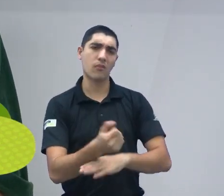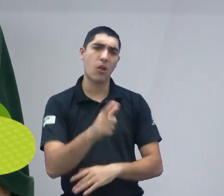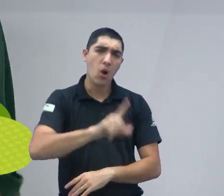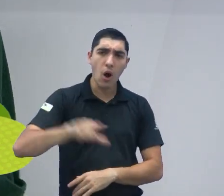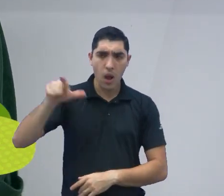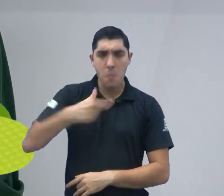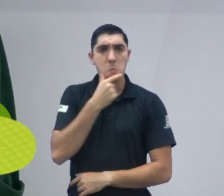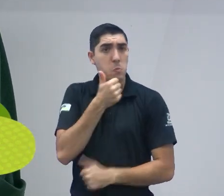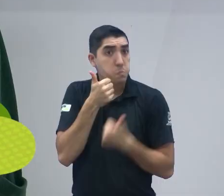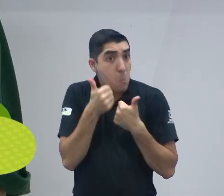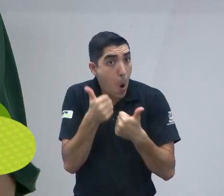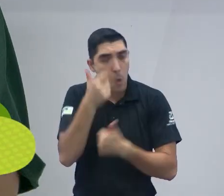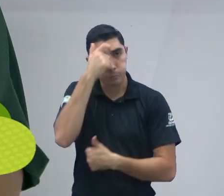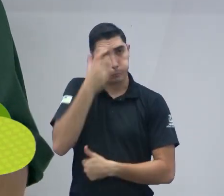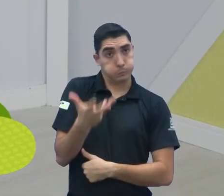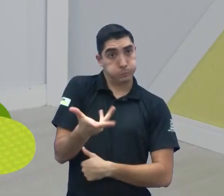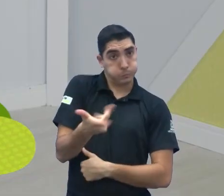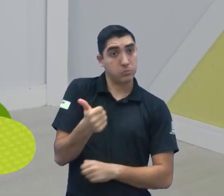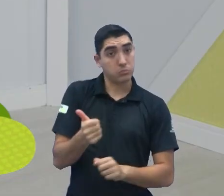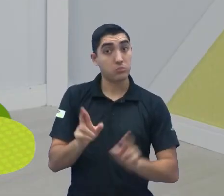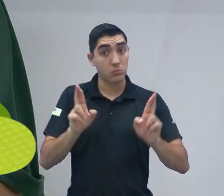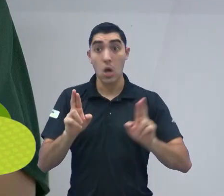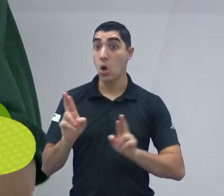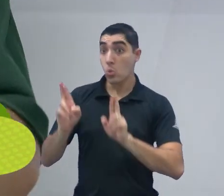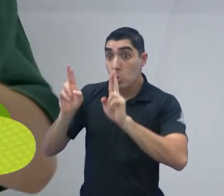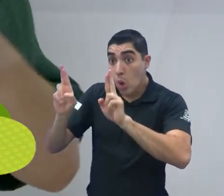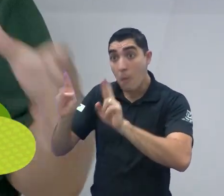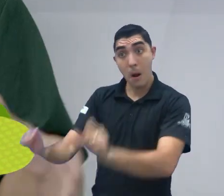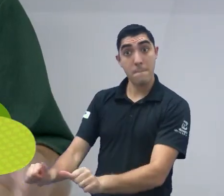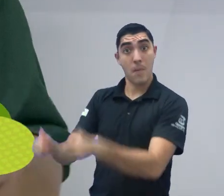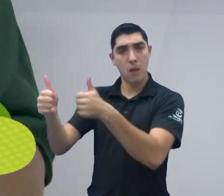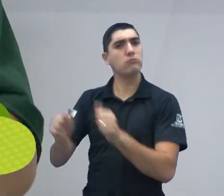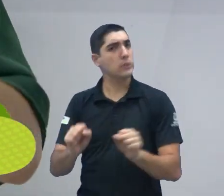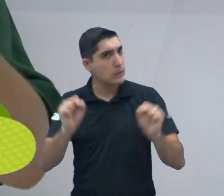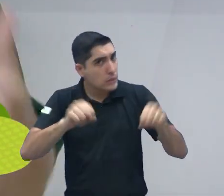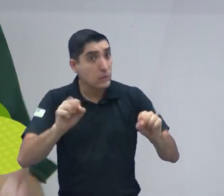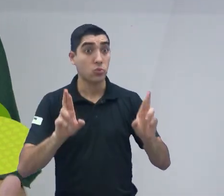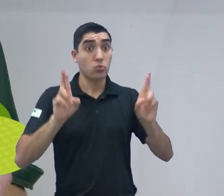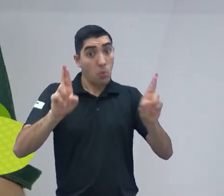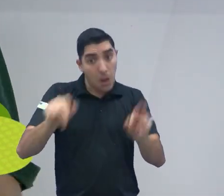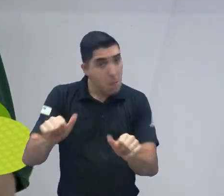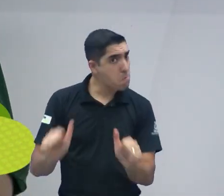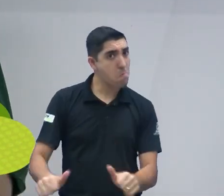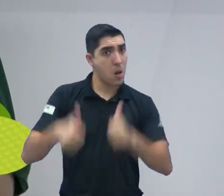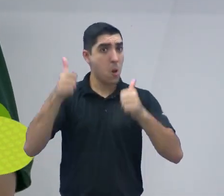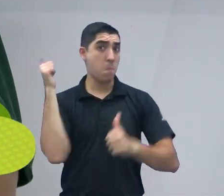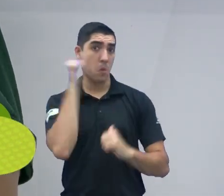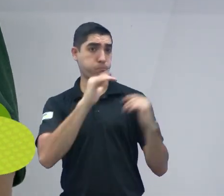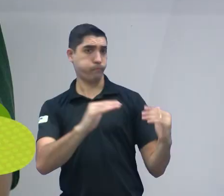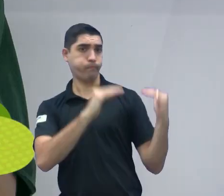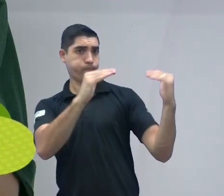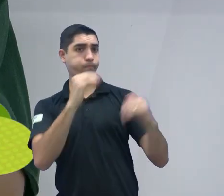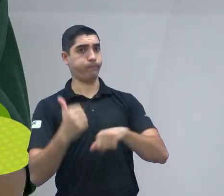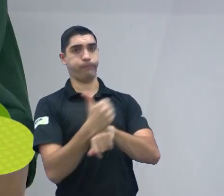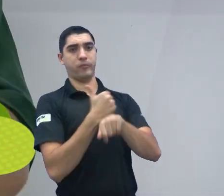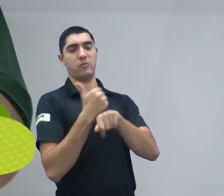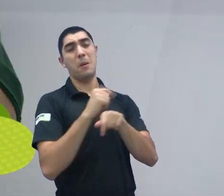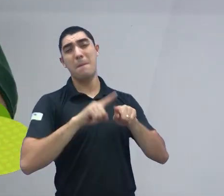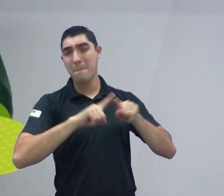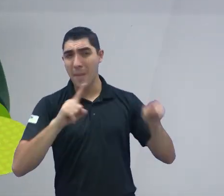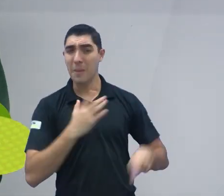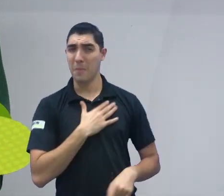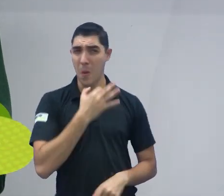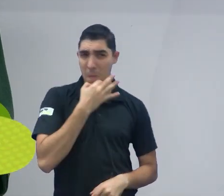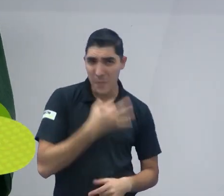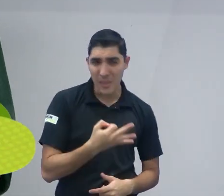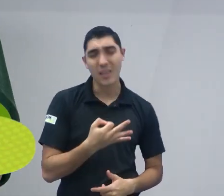pode render muito ao São José. E tomara que vingue. Tomara que vingue, tomara que ele consiga jogar bem e vire o titular do time. Só que eu acho que isso a gente